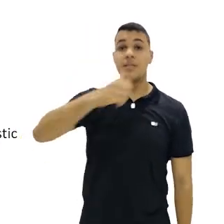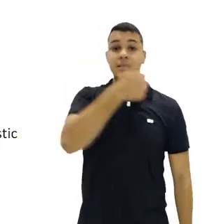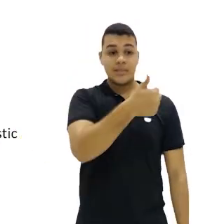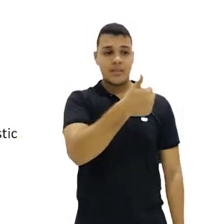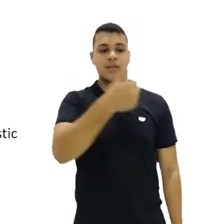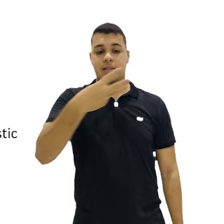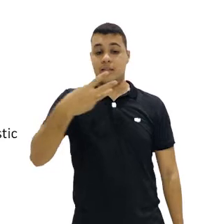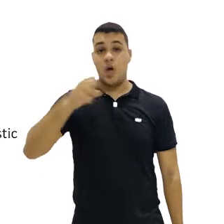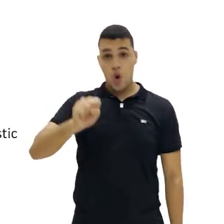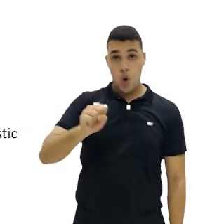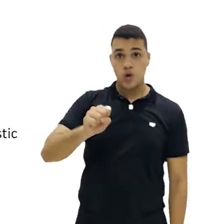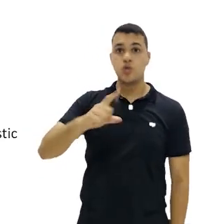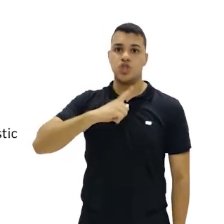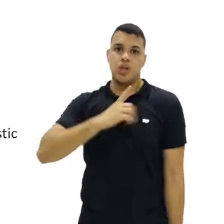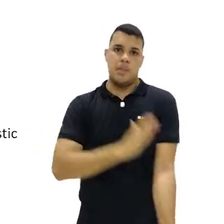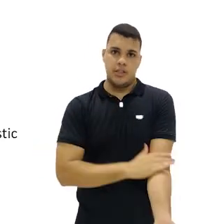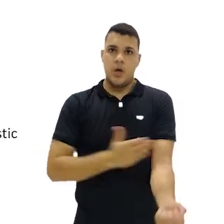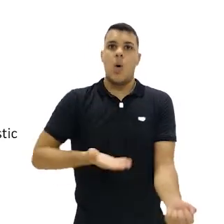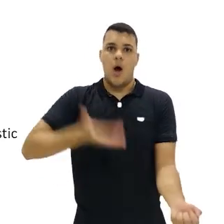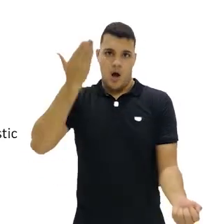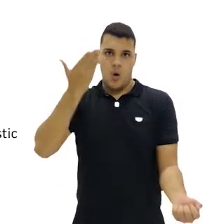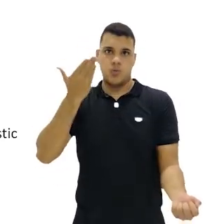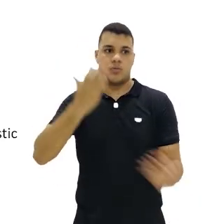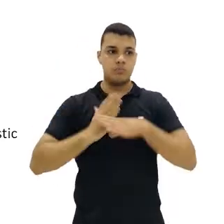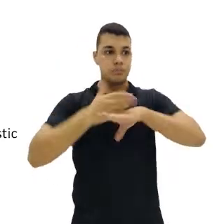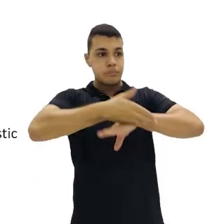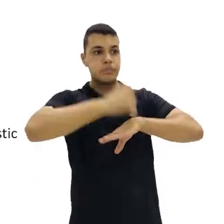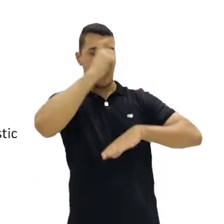e 201 não eram hipertensos.